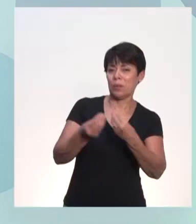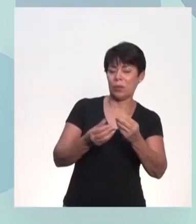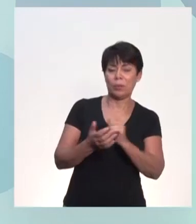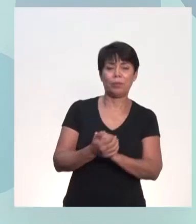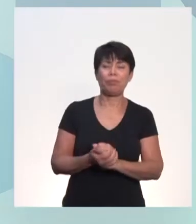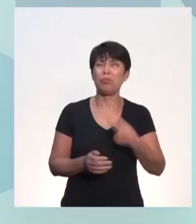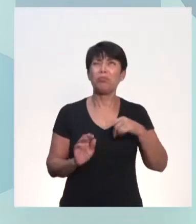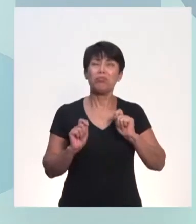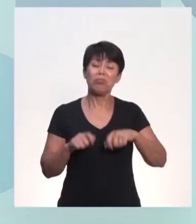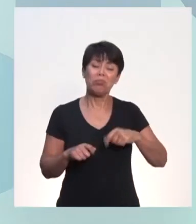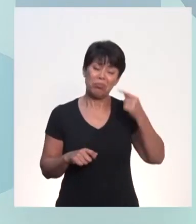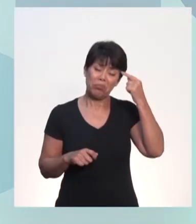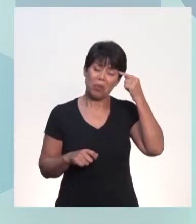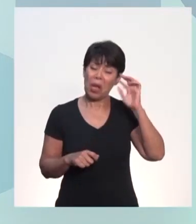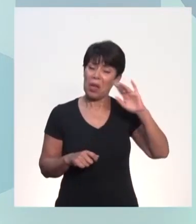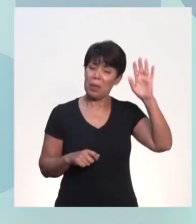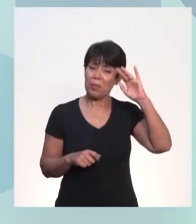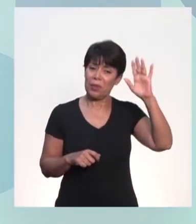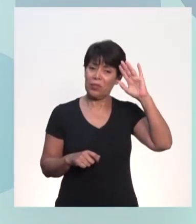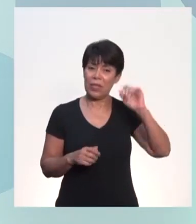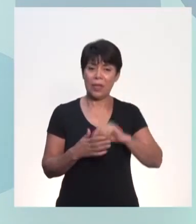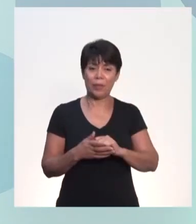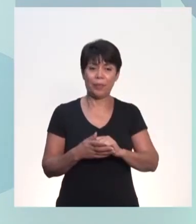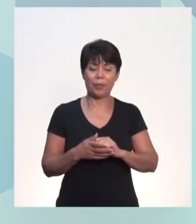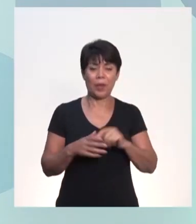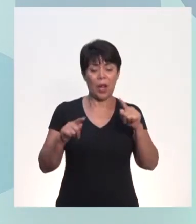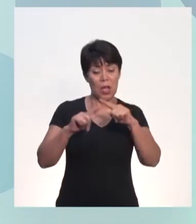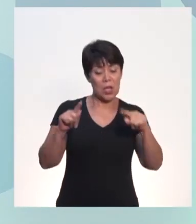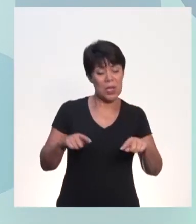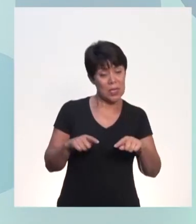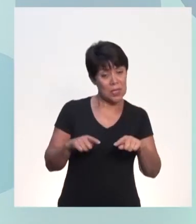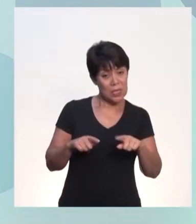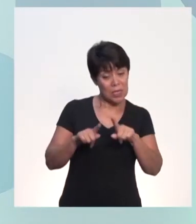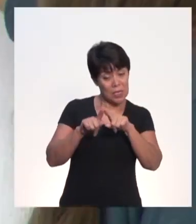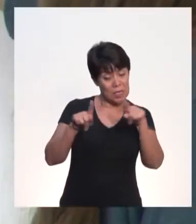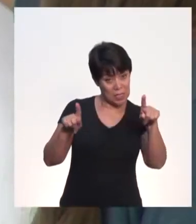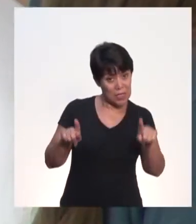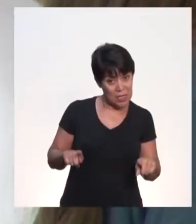posso pensar, por um exemplo, no conceito do sistema